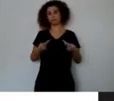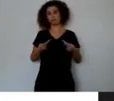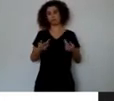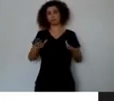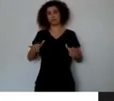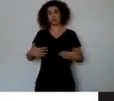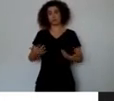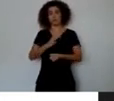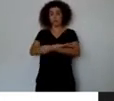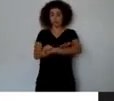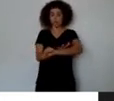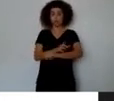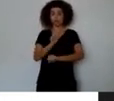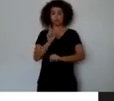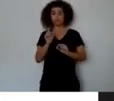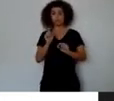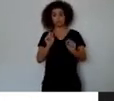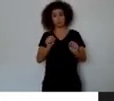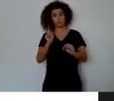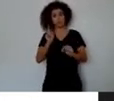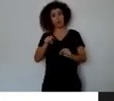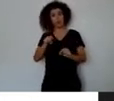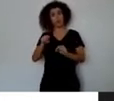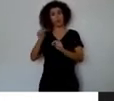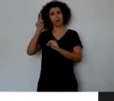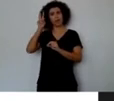questão social, e negar esses privilégios